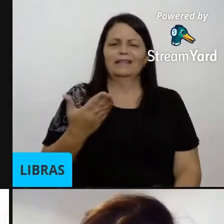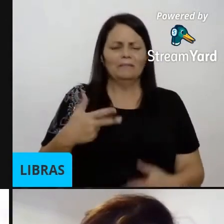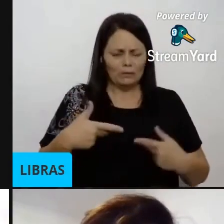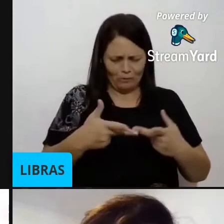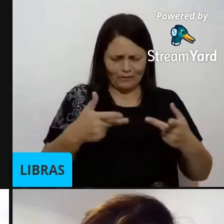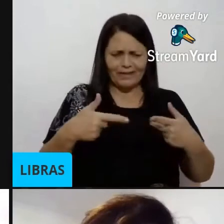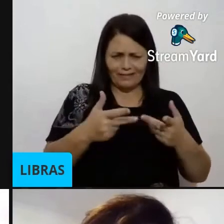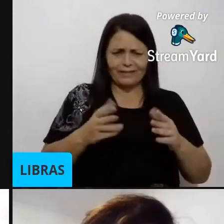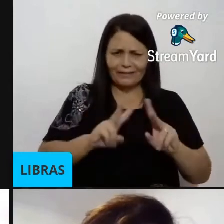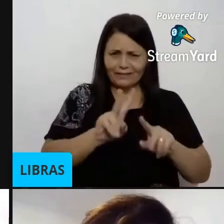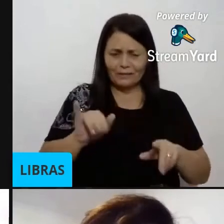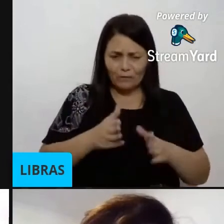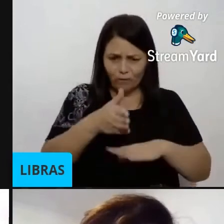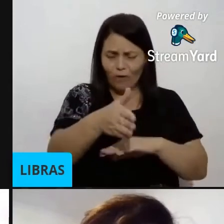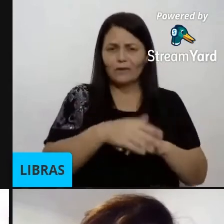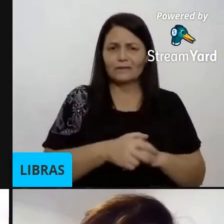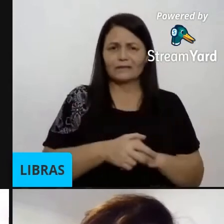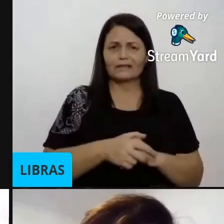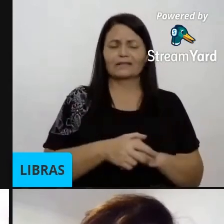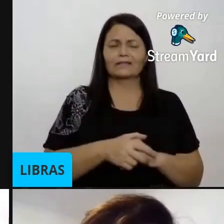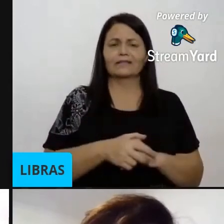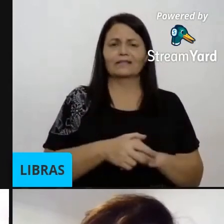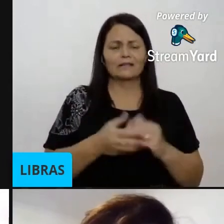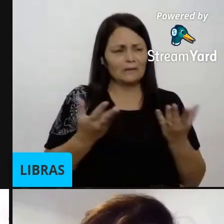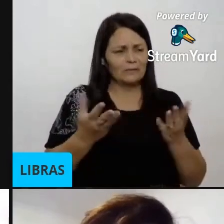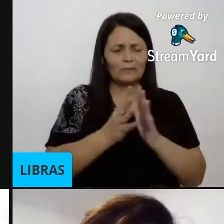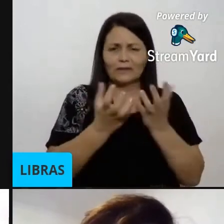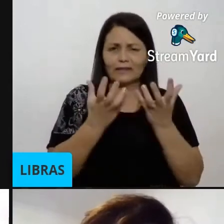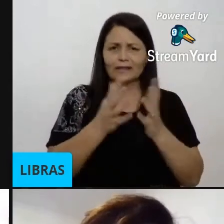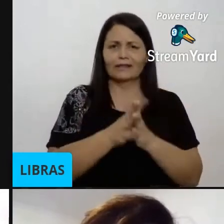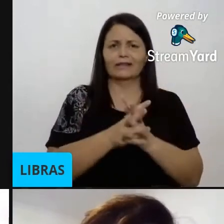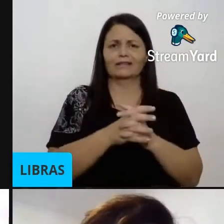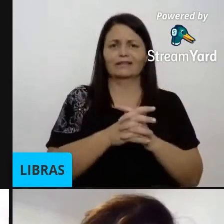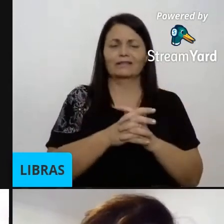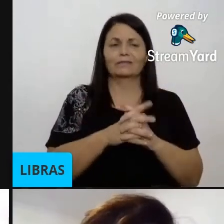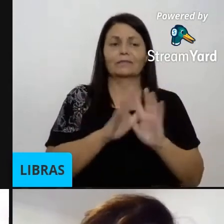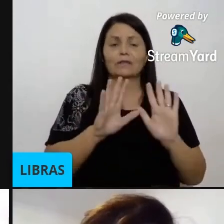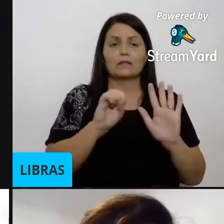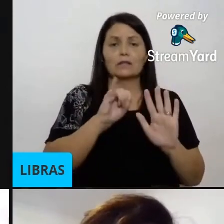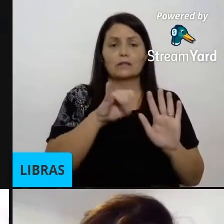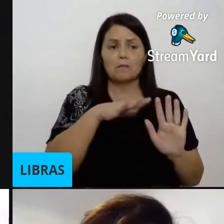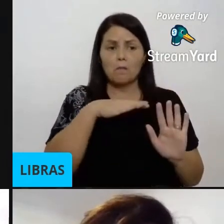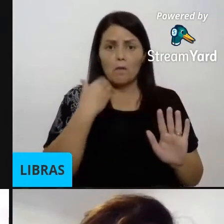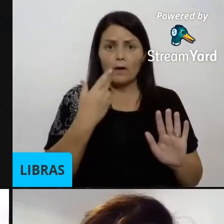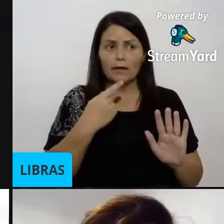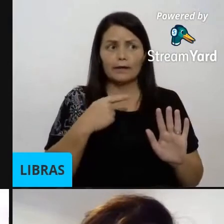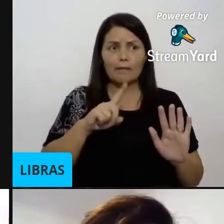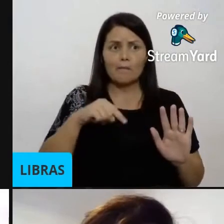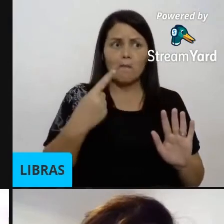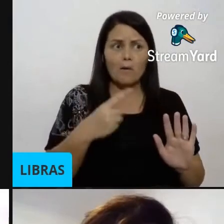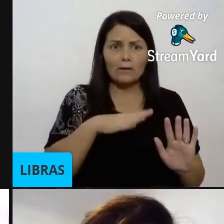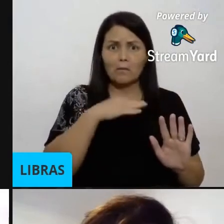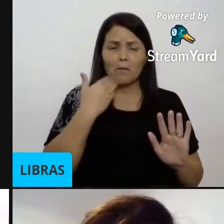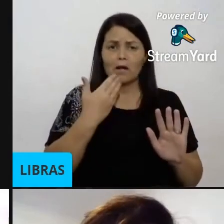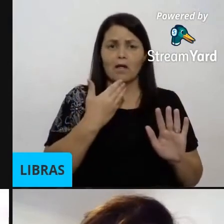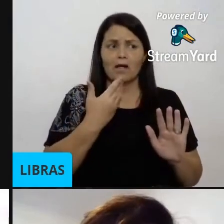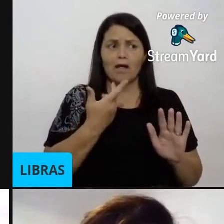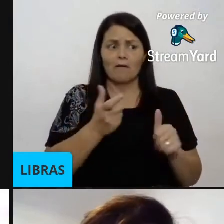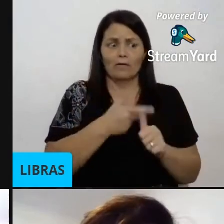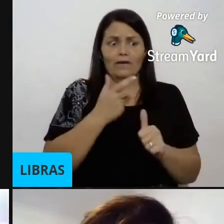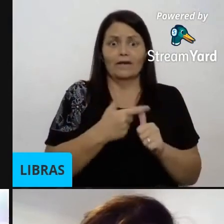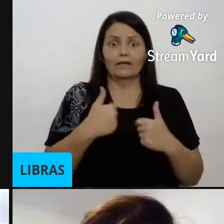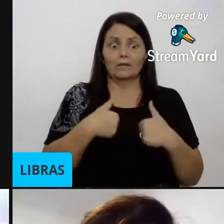vou. Eu vou dever muito depois da morte, se existe isso. Então, eu quero começar a pagar